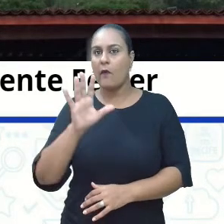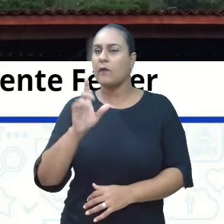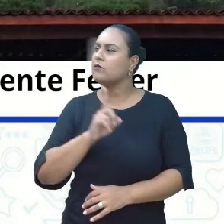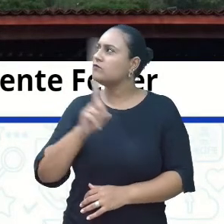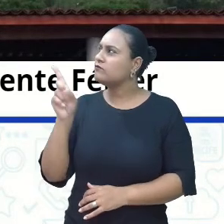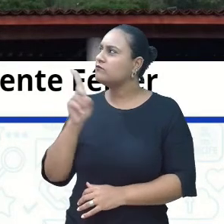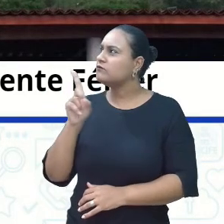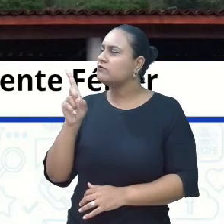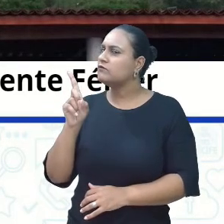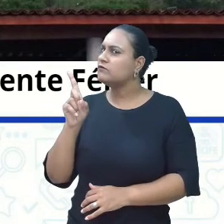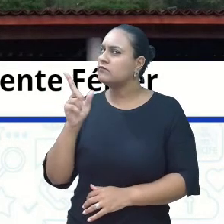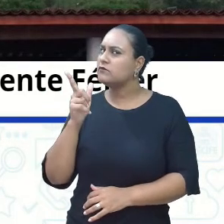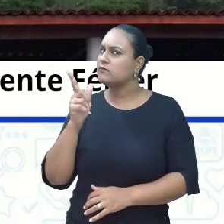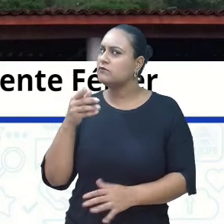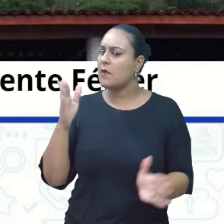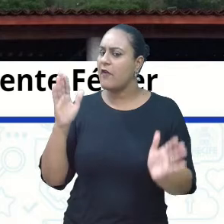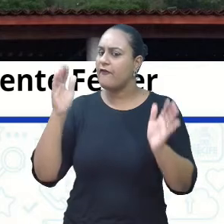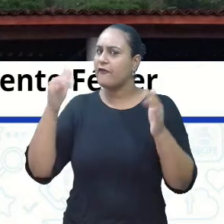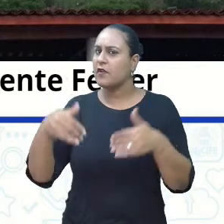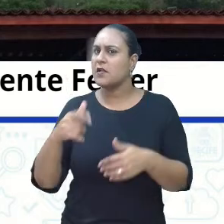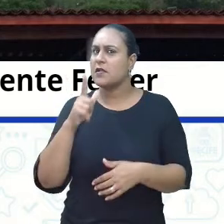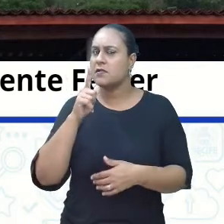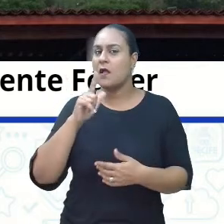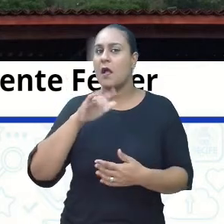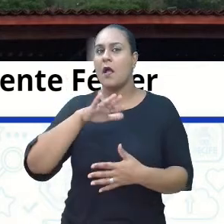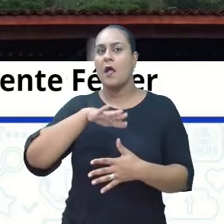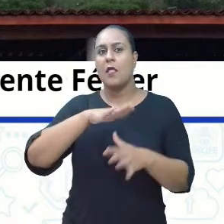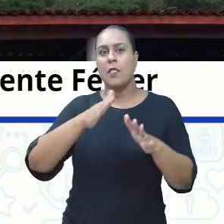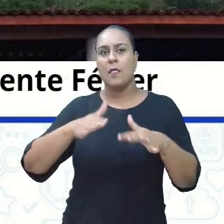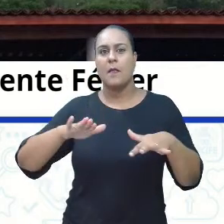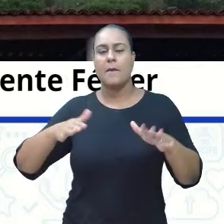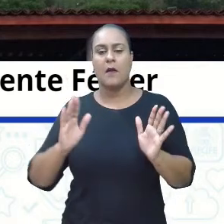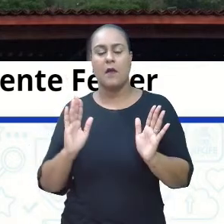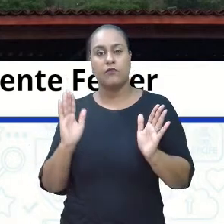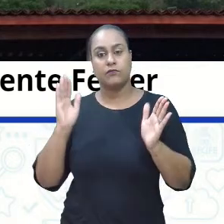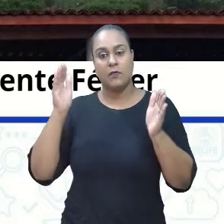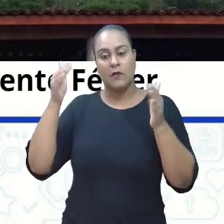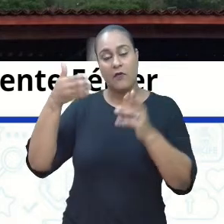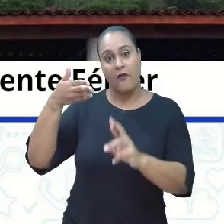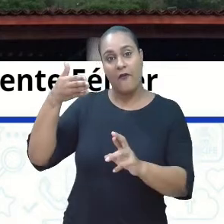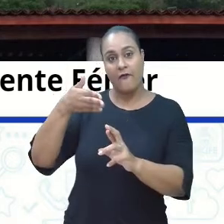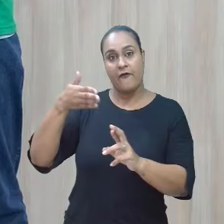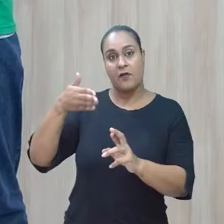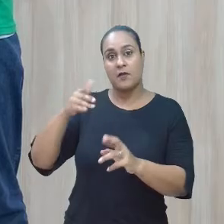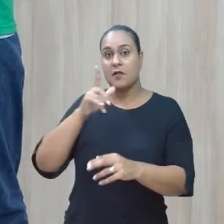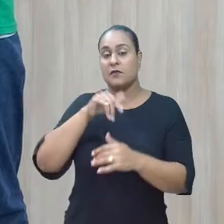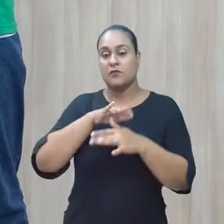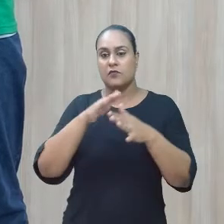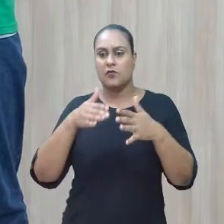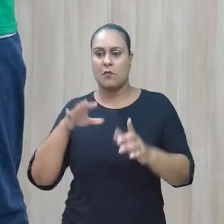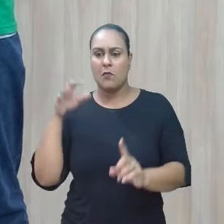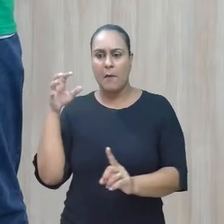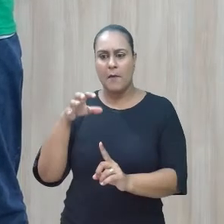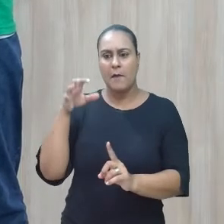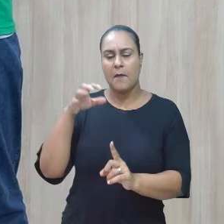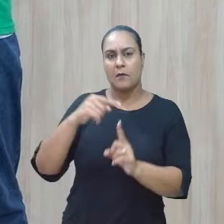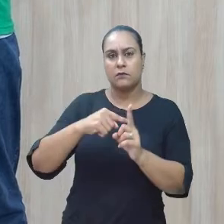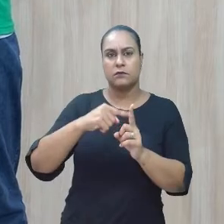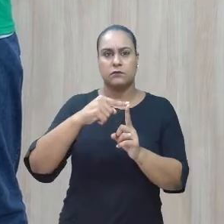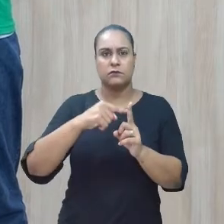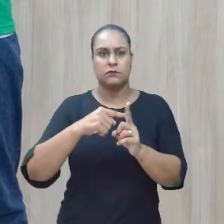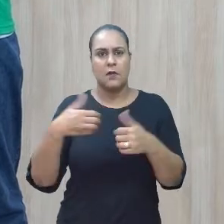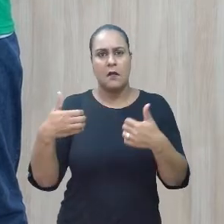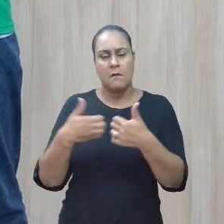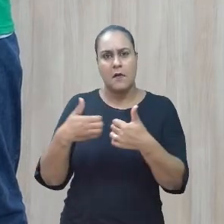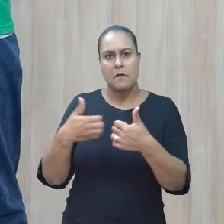justamente falando do mar. A interferência do mar na definição do clima daquele local. Aquelas cidades mais próximas